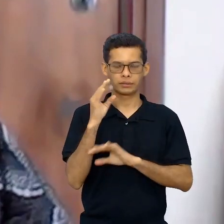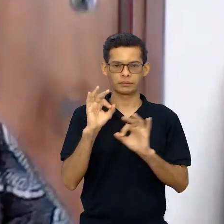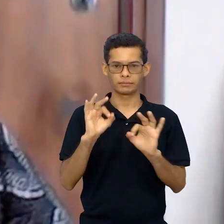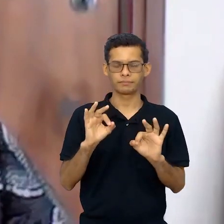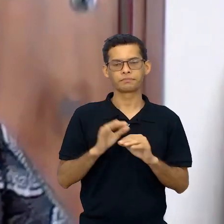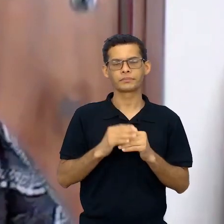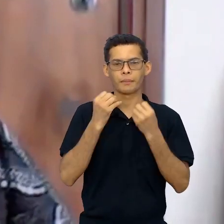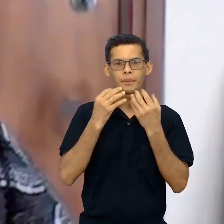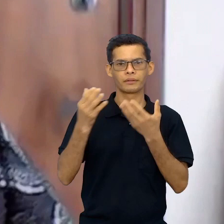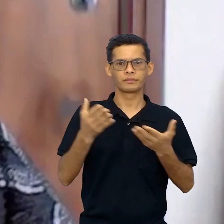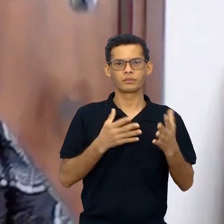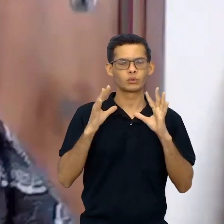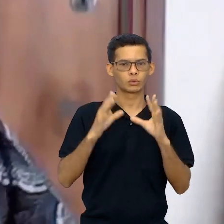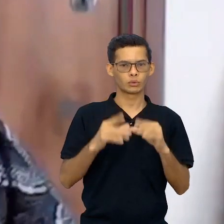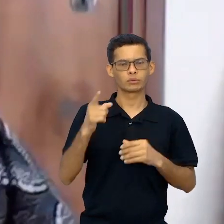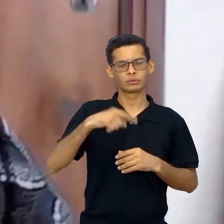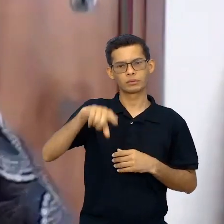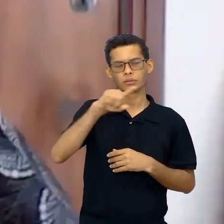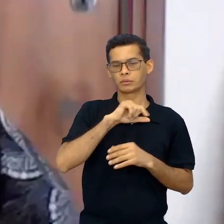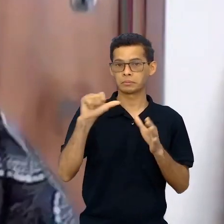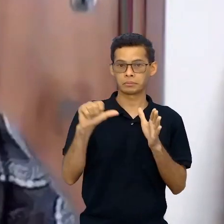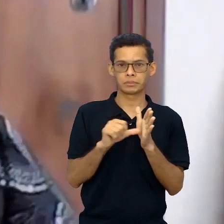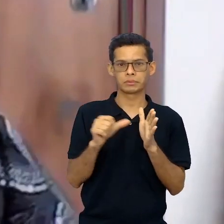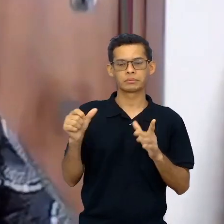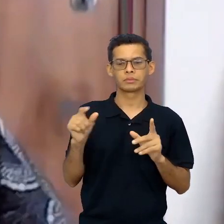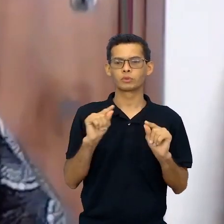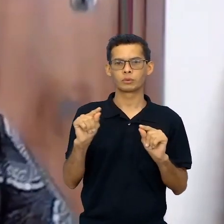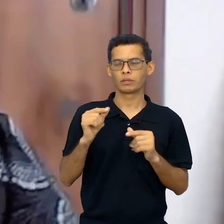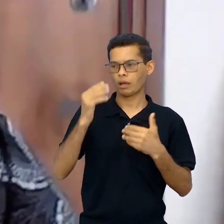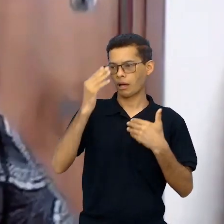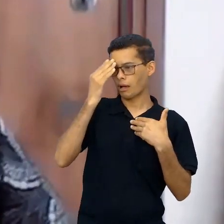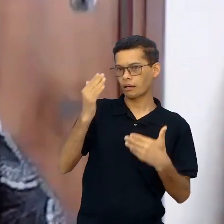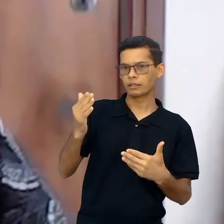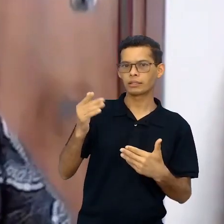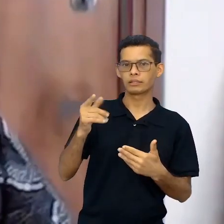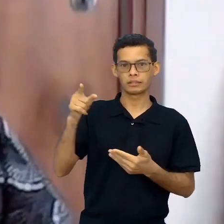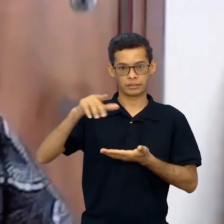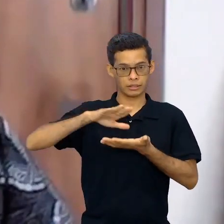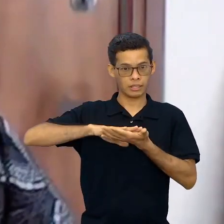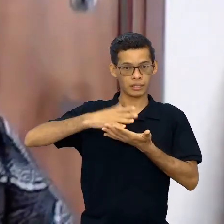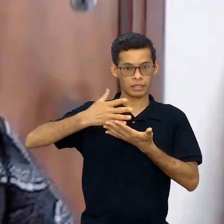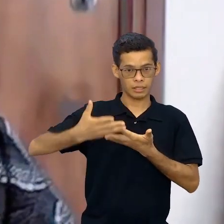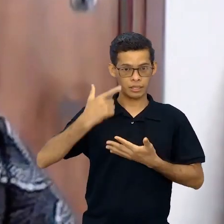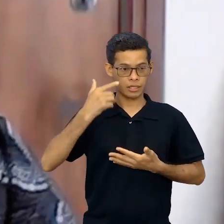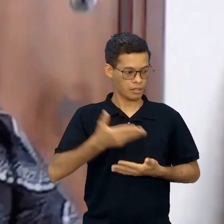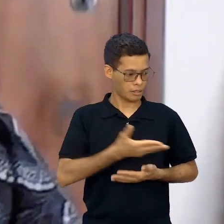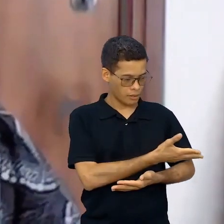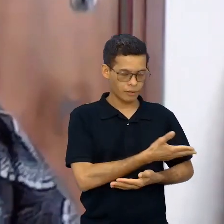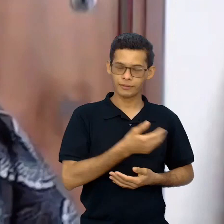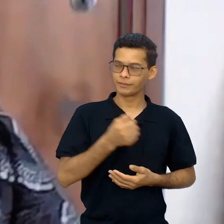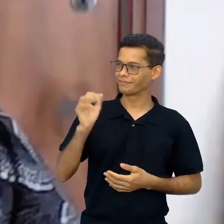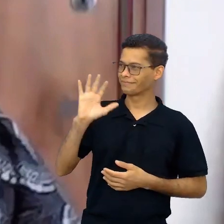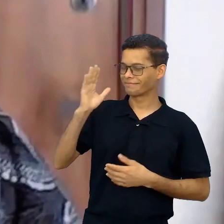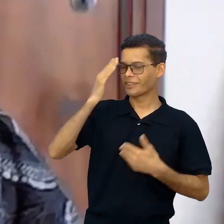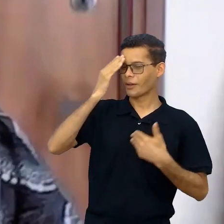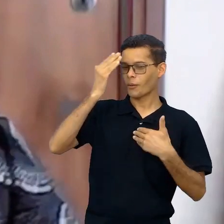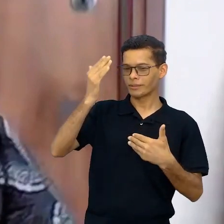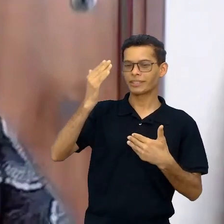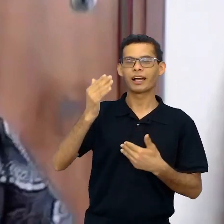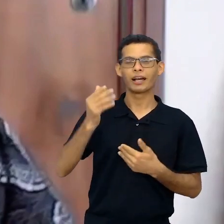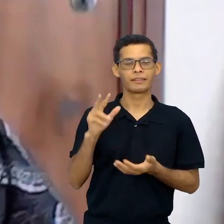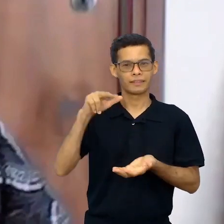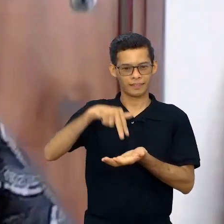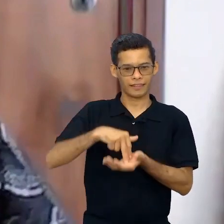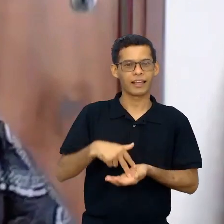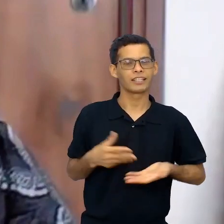todos bem-vindos, eu gostaria, em primeiro lugar, de agradecer ao intérprete de Libras, ao Jerry, que está aqui com a